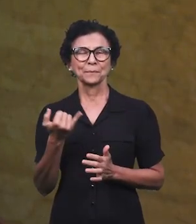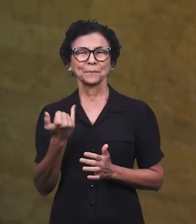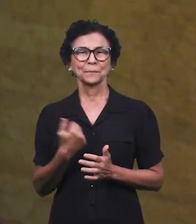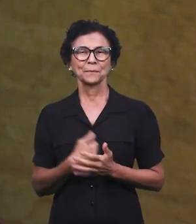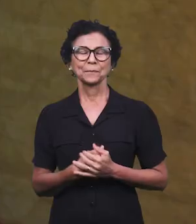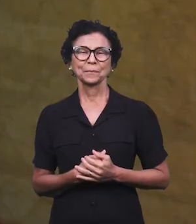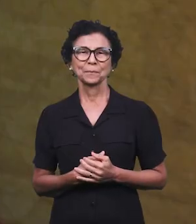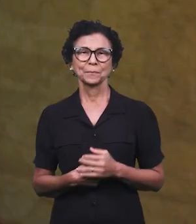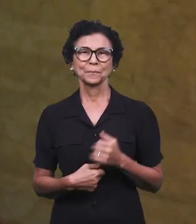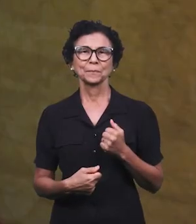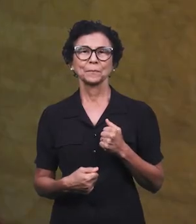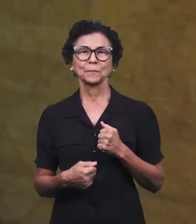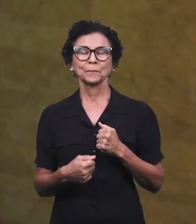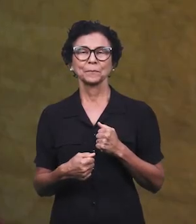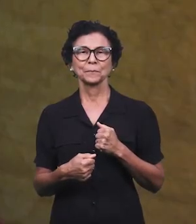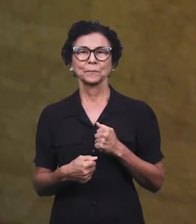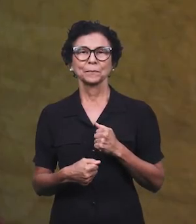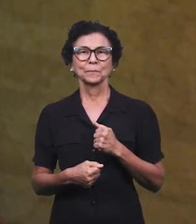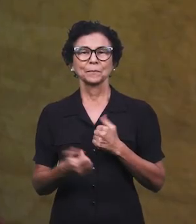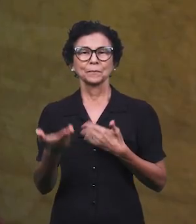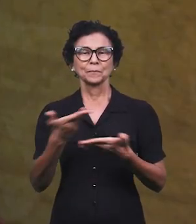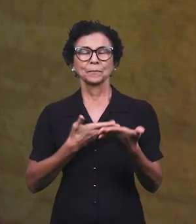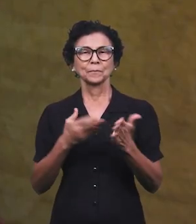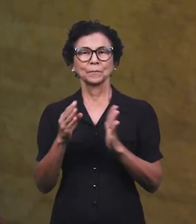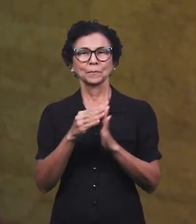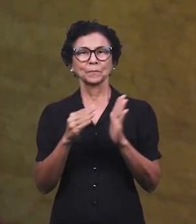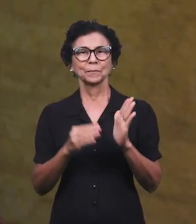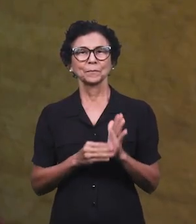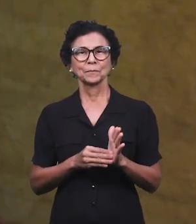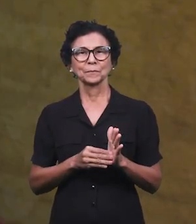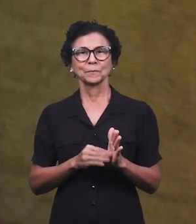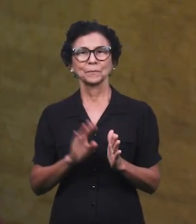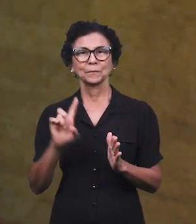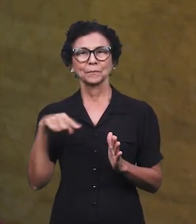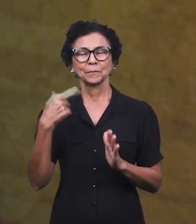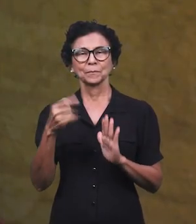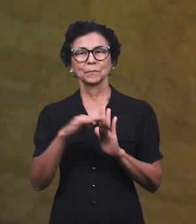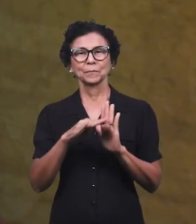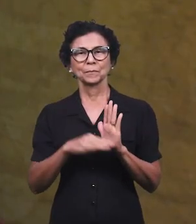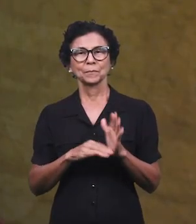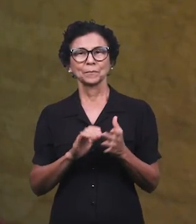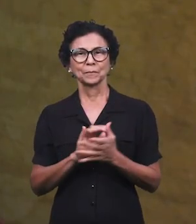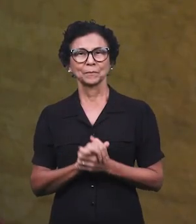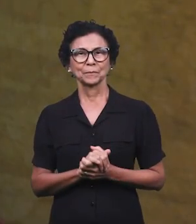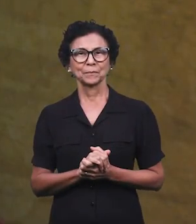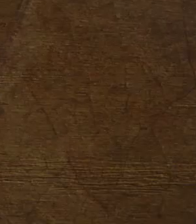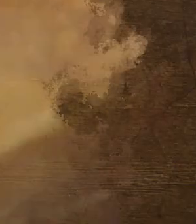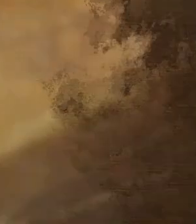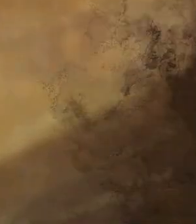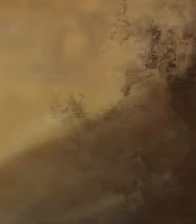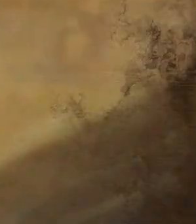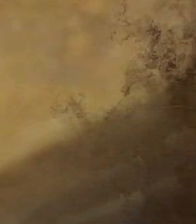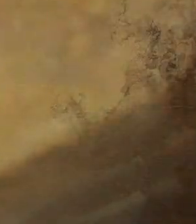esse conteúdo e nos encontramos na próxima edição do Casamento Instituído por Deus. Fiquem com Deus.